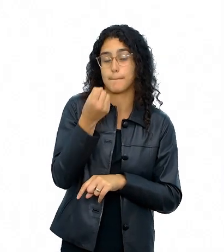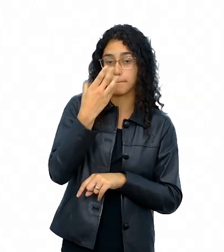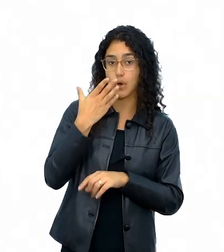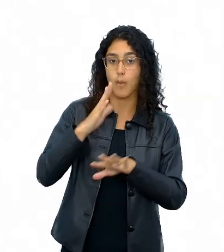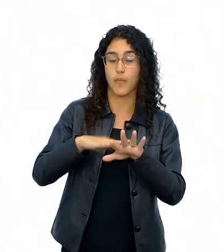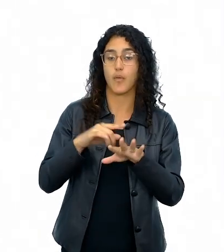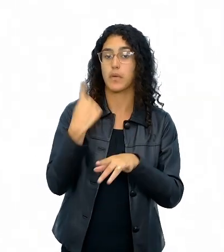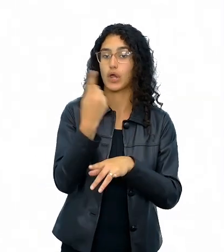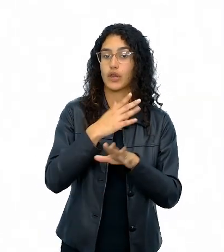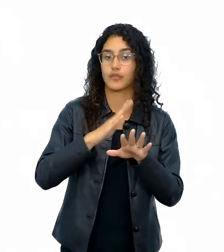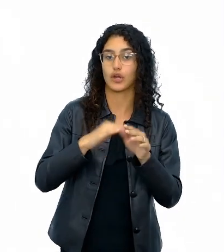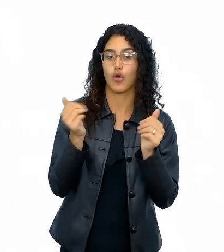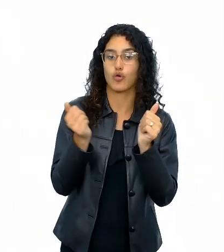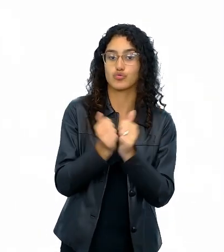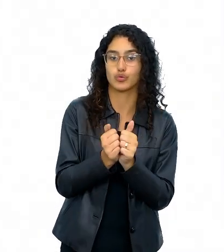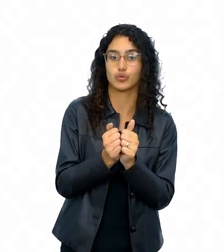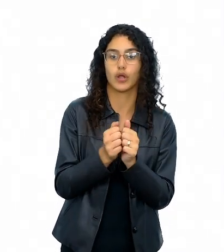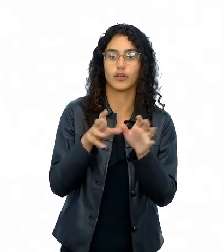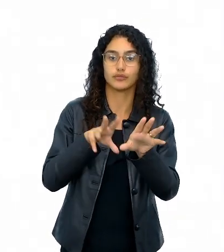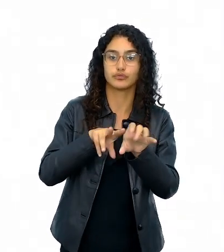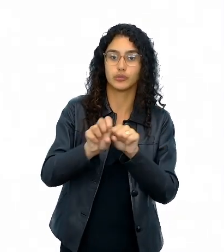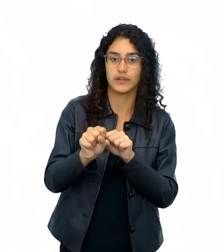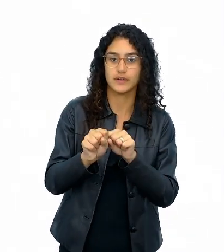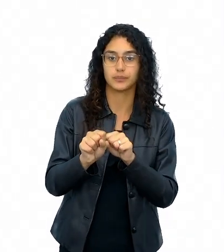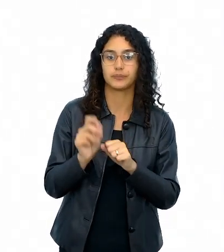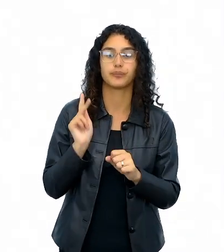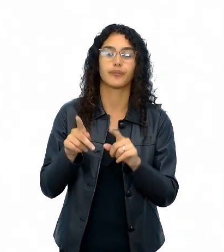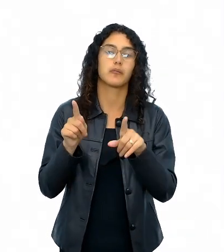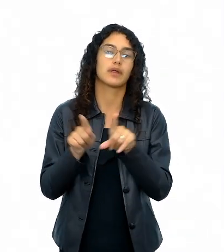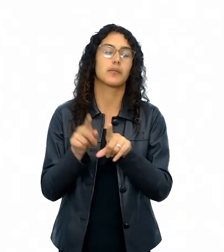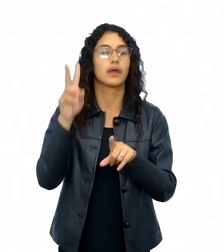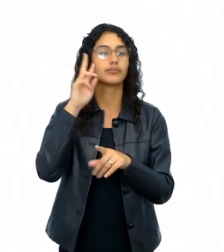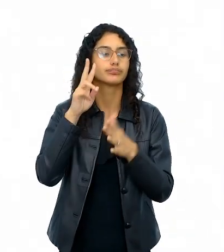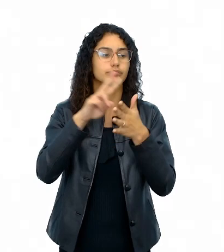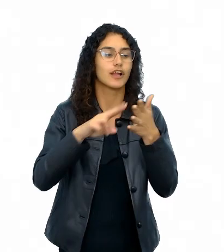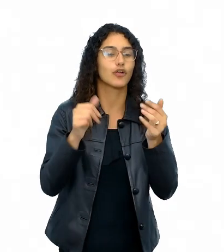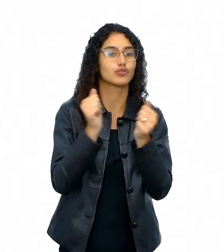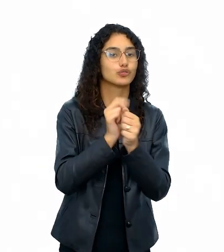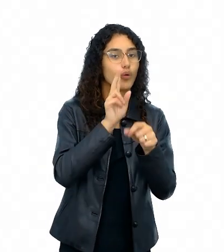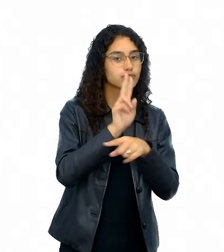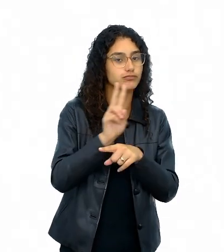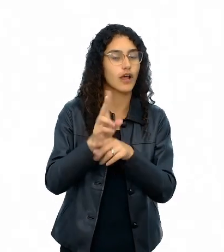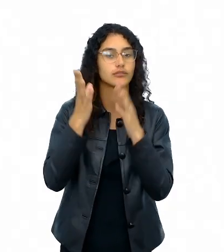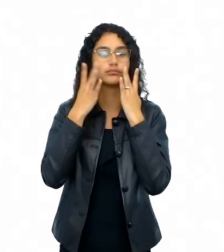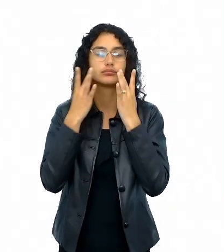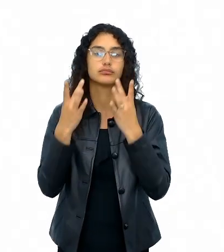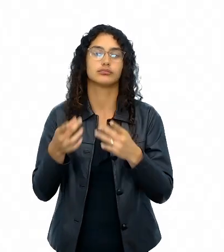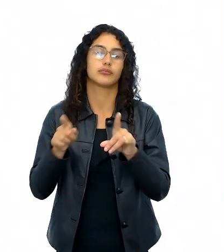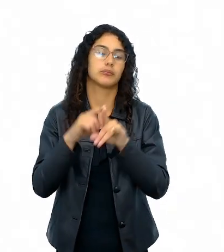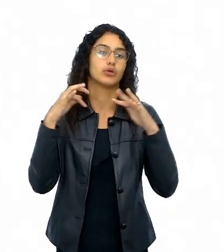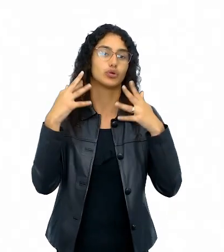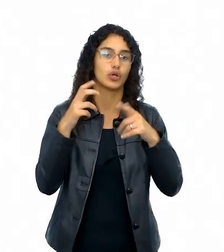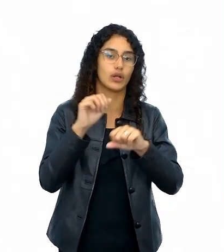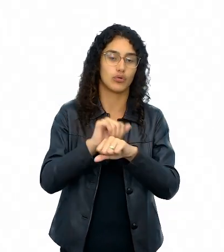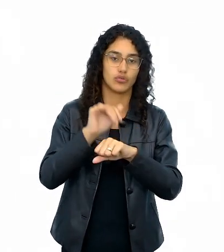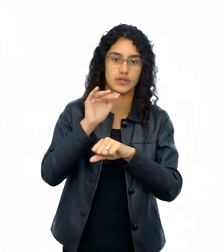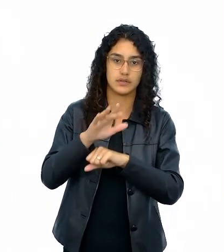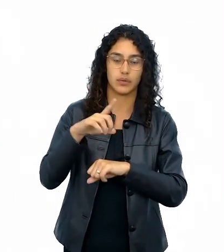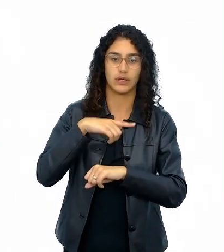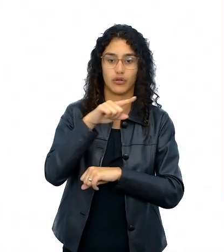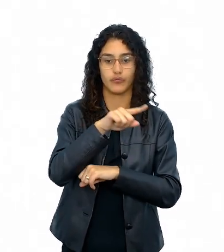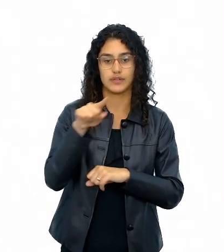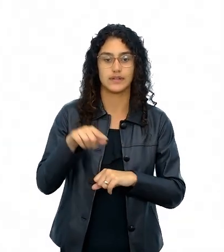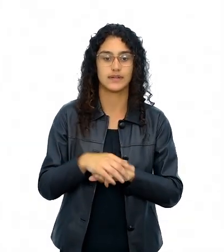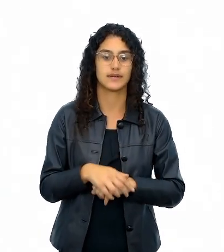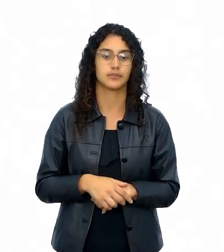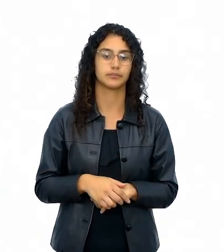para a gente trabalhar nas nossas formações? A gente está sempre aí lendo com cuidado, com atenção, todas as sugestões de